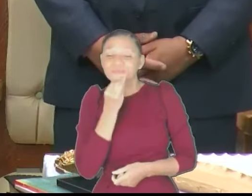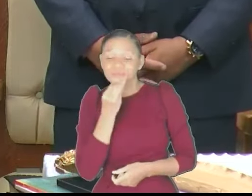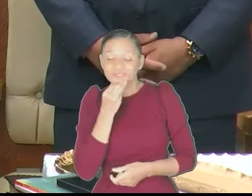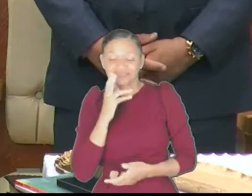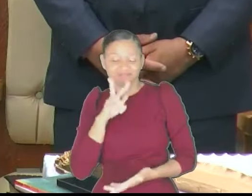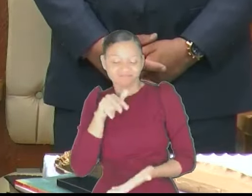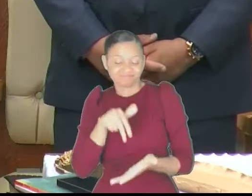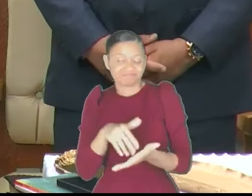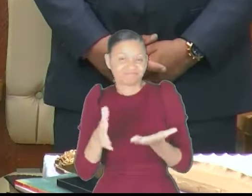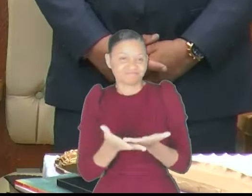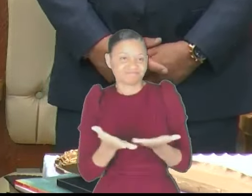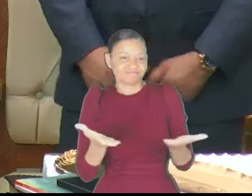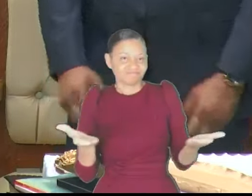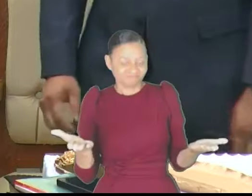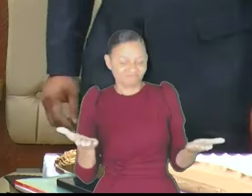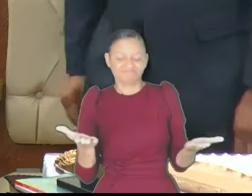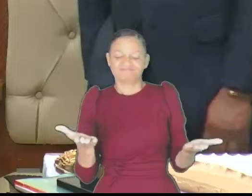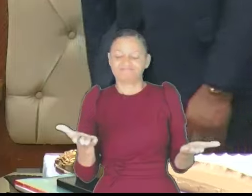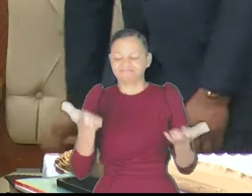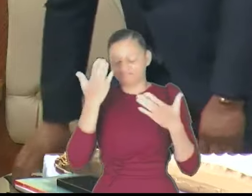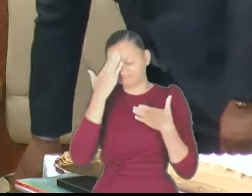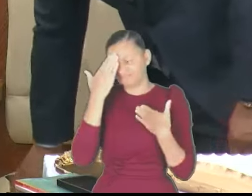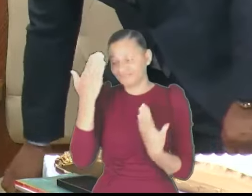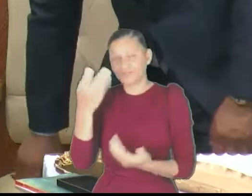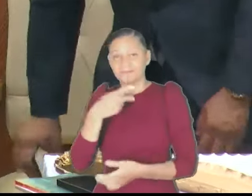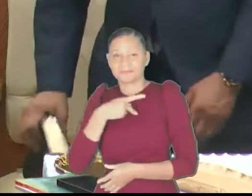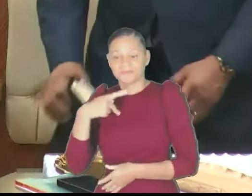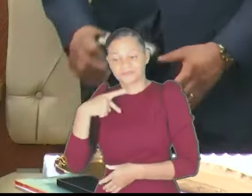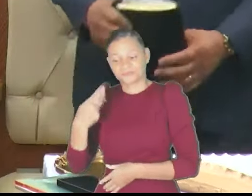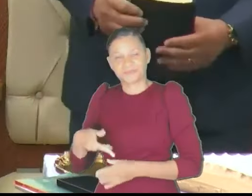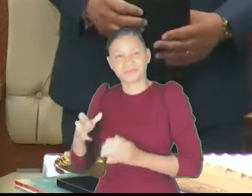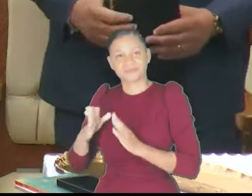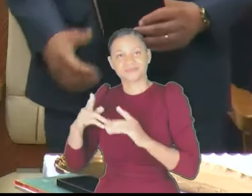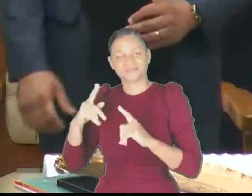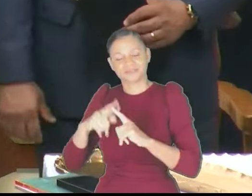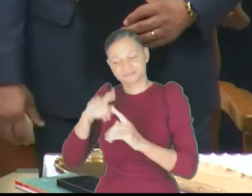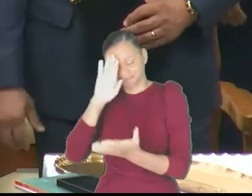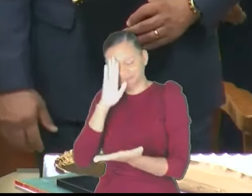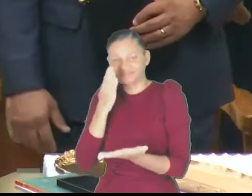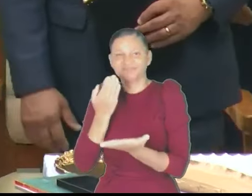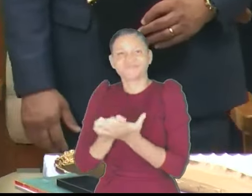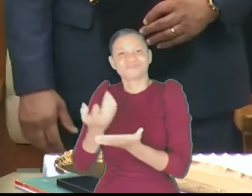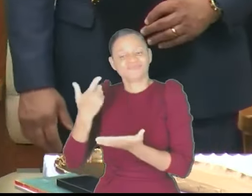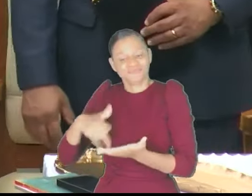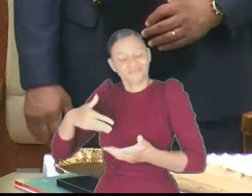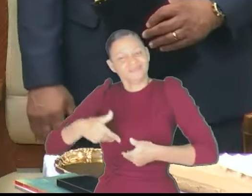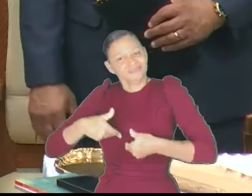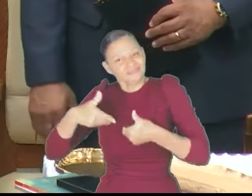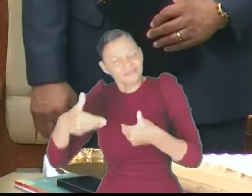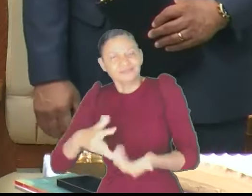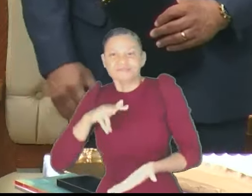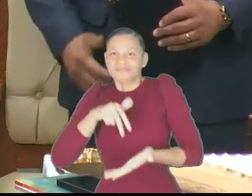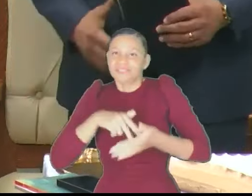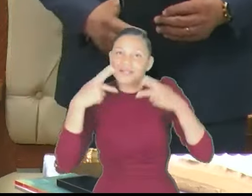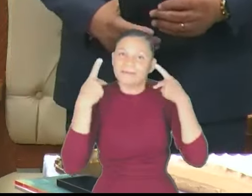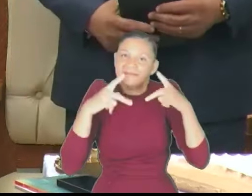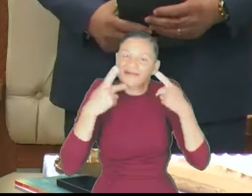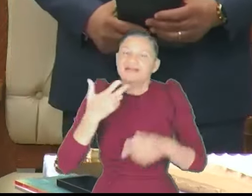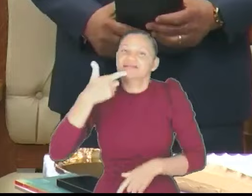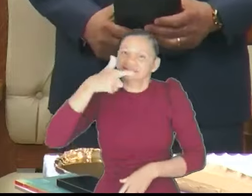com os irmãos. Agradeço ao pastor da igreja pela confiança de estar convosco mais uma vez.